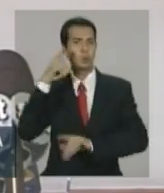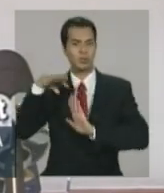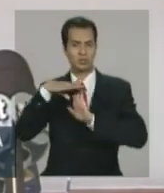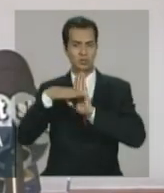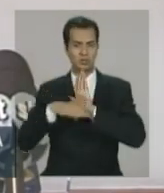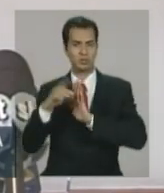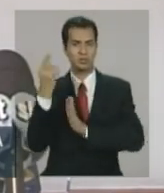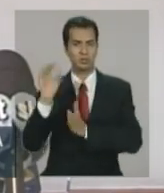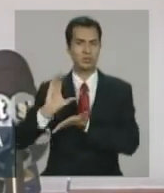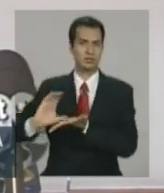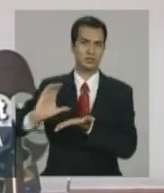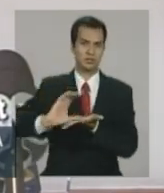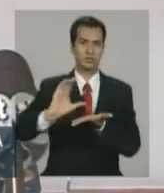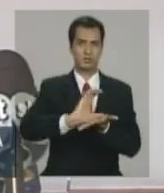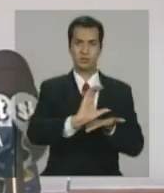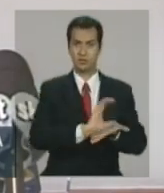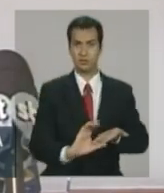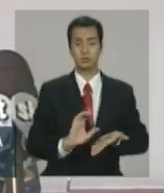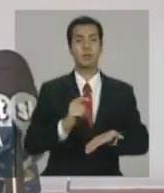investimento, porque